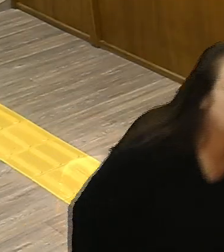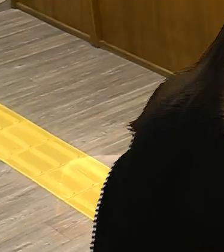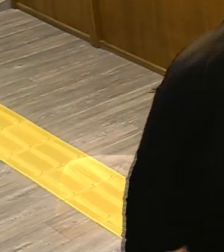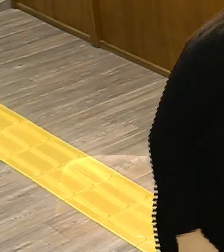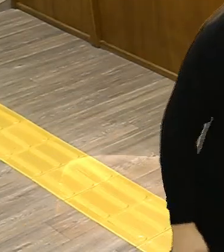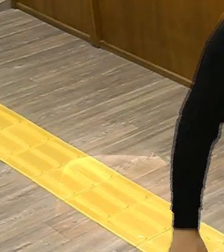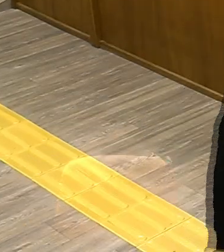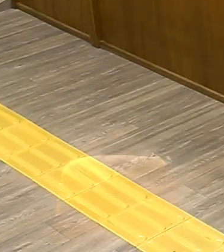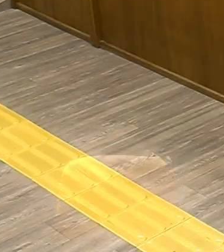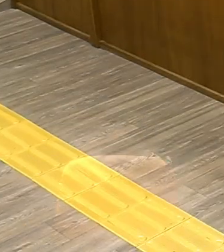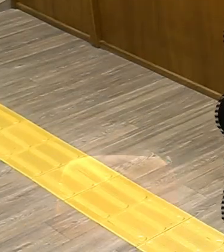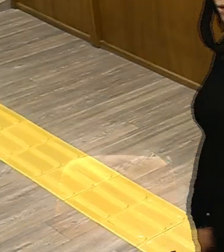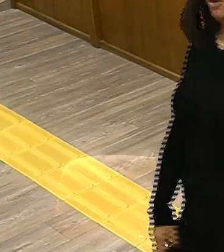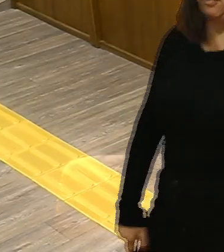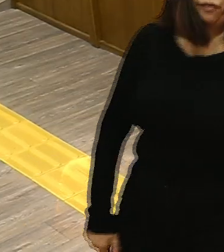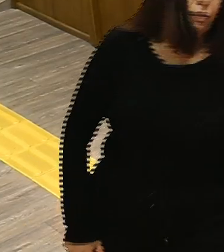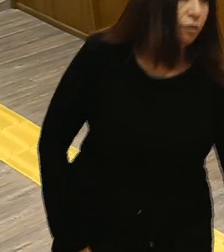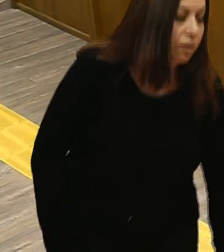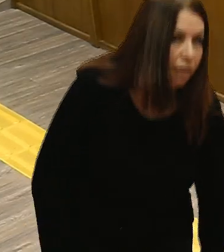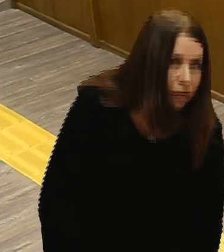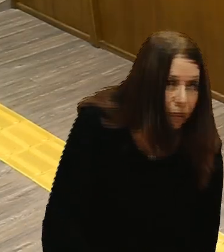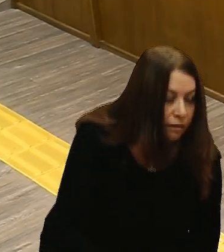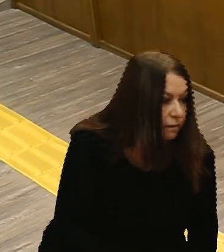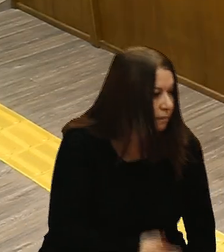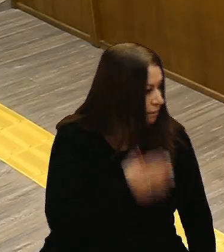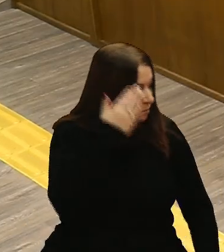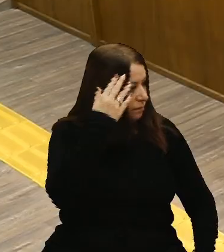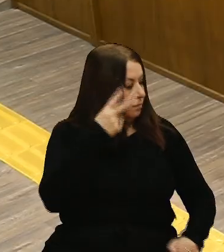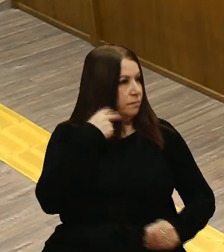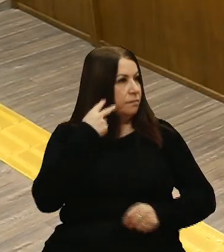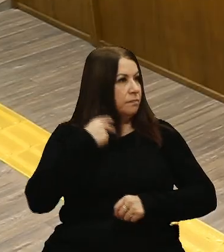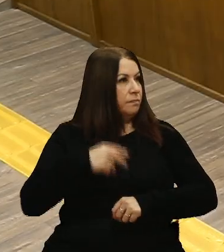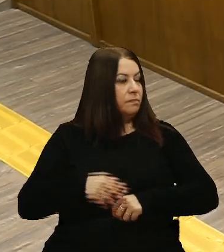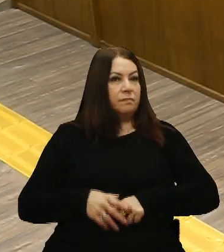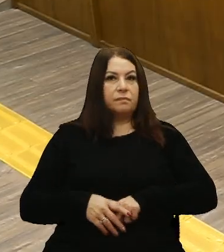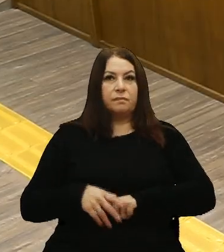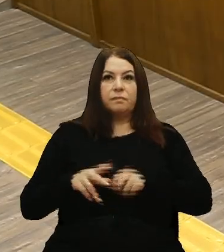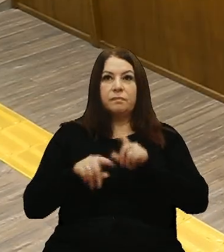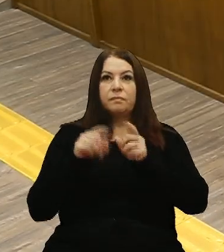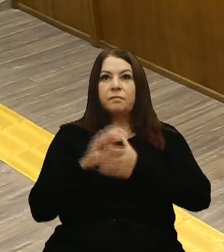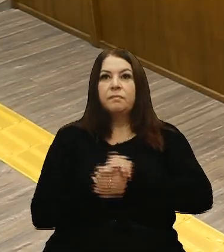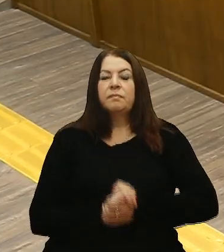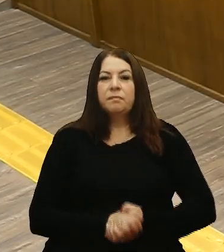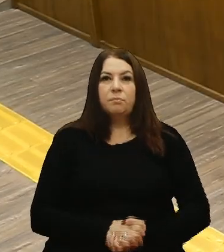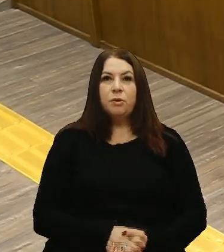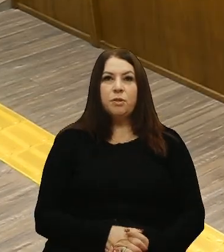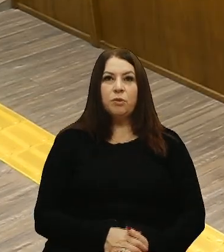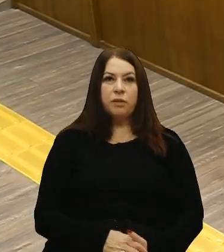Obrigado, vereadores. Devolvo os trabalhos ao presidente Wagner Petrini.